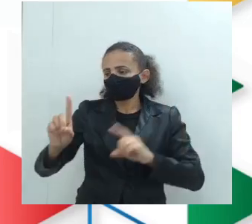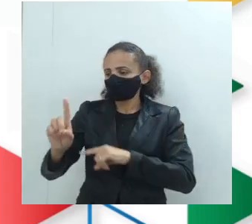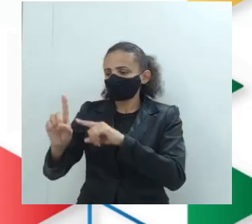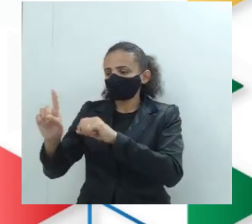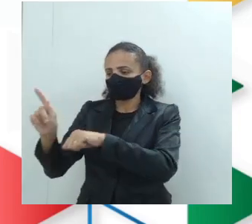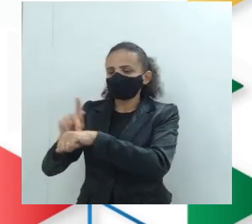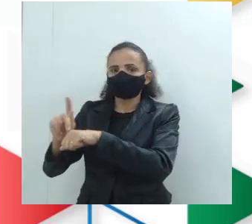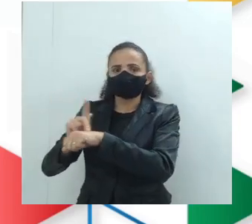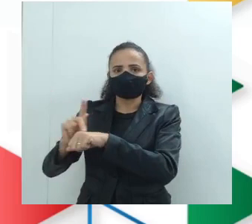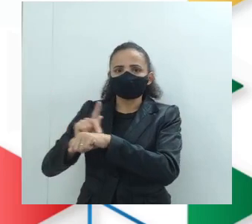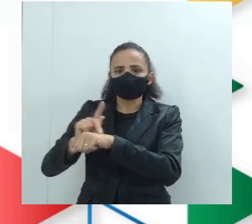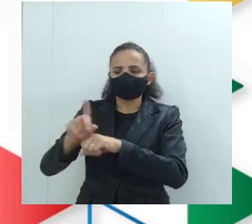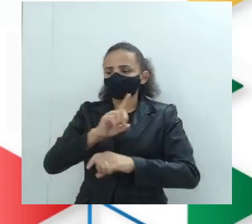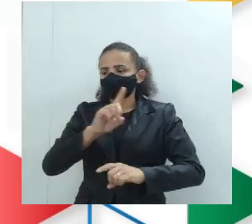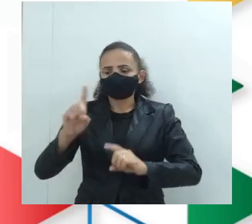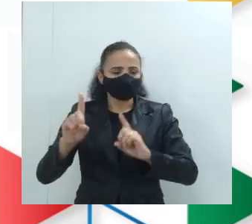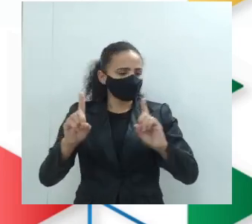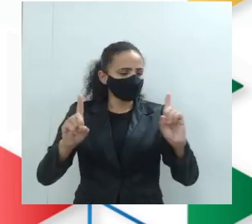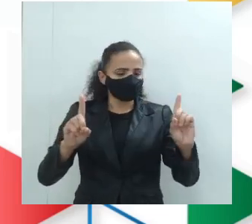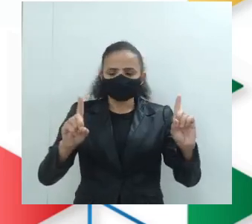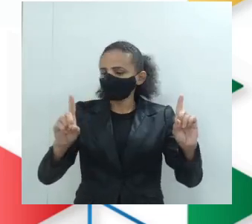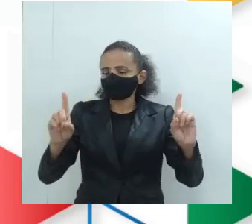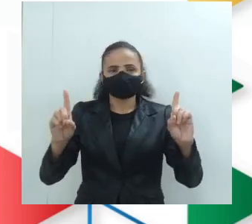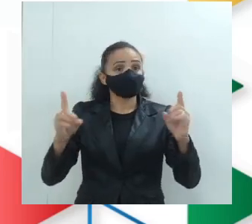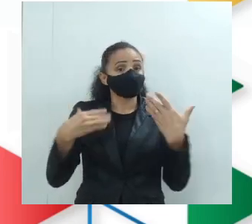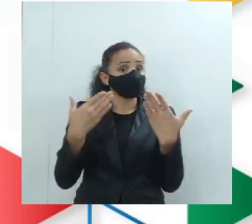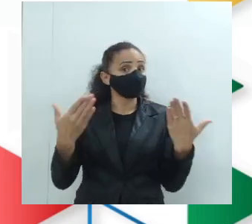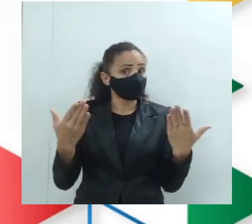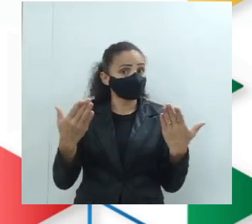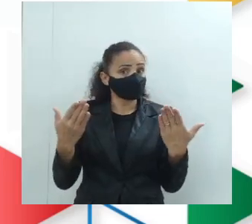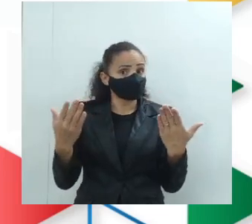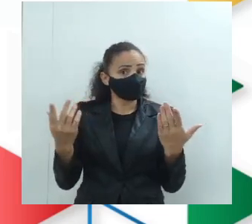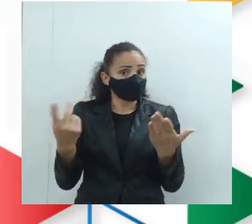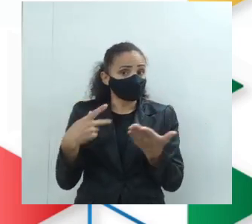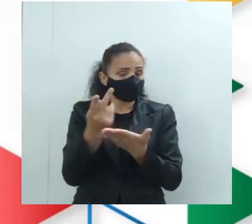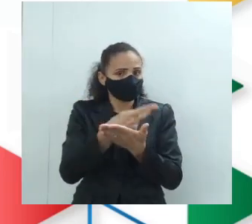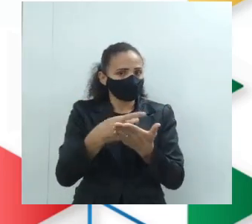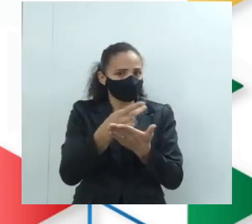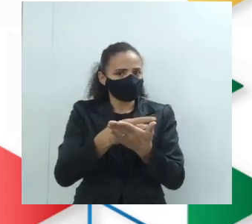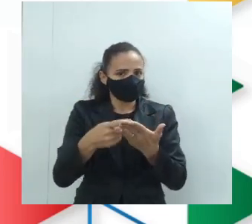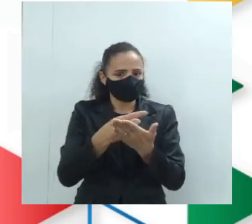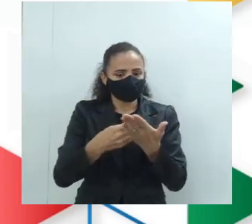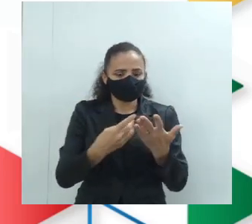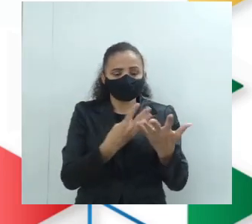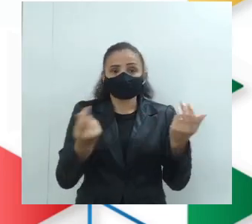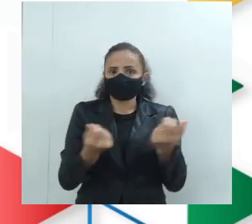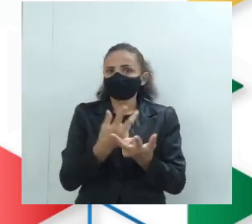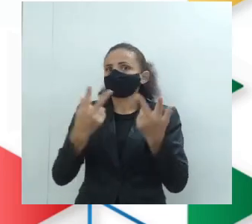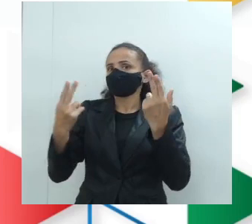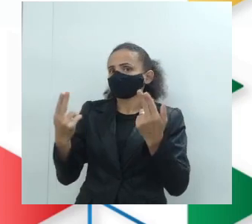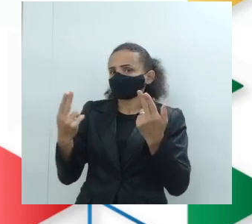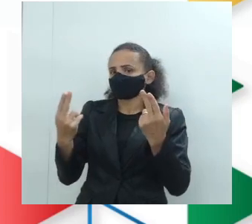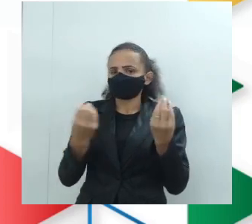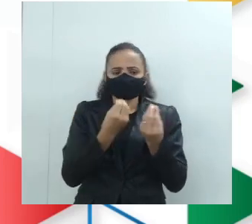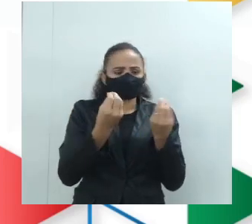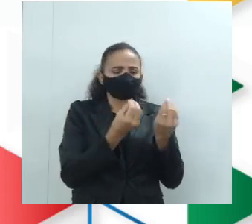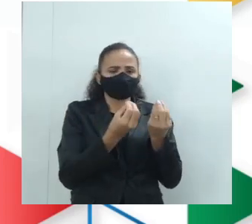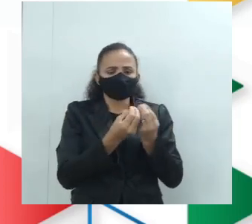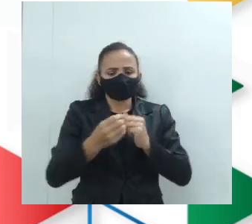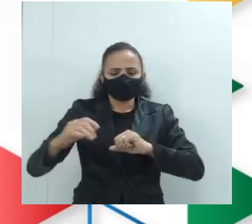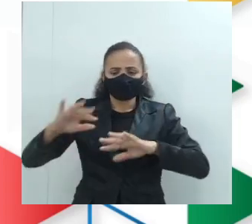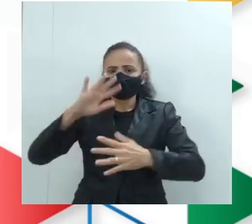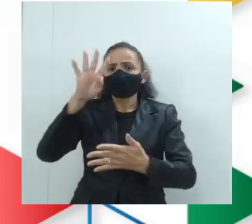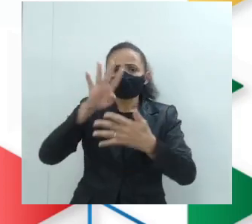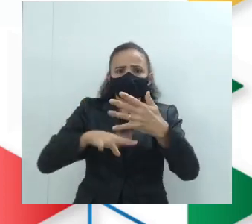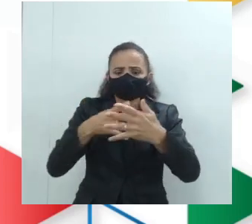em preto e não está oposta a ela. Então essa é a simetria de translação, aquela da calçada que a